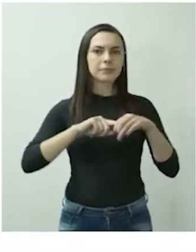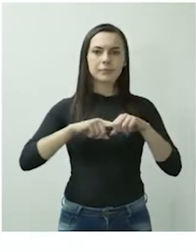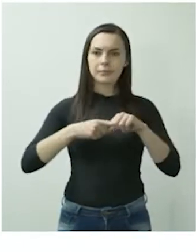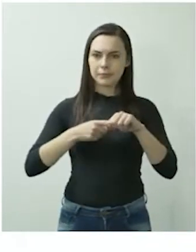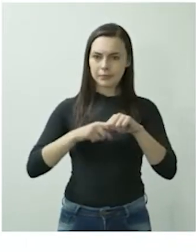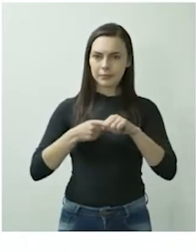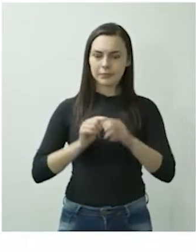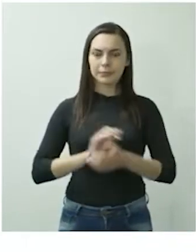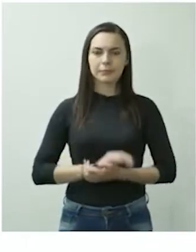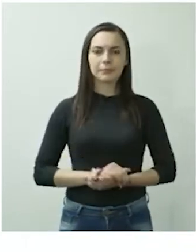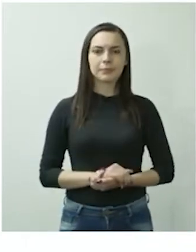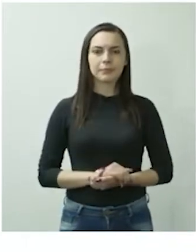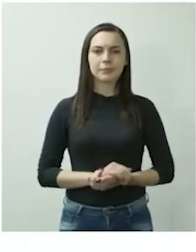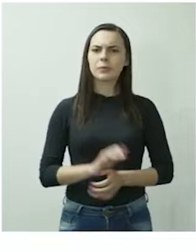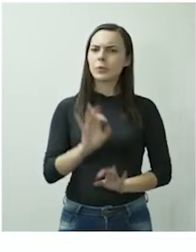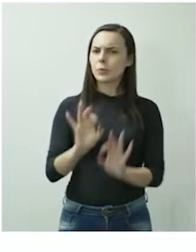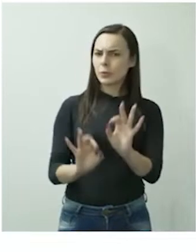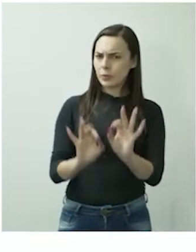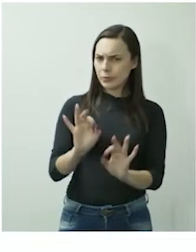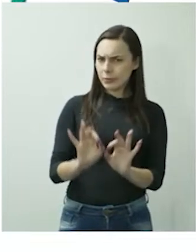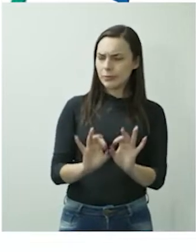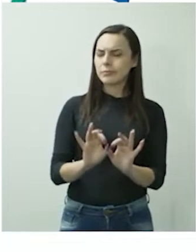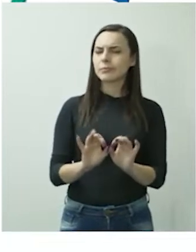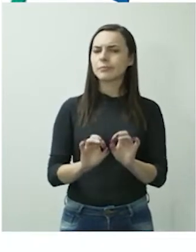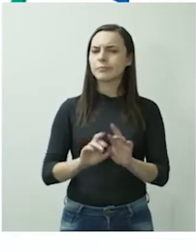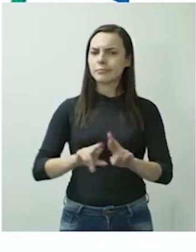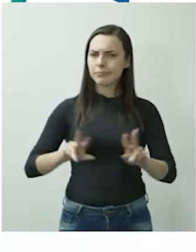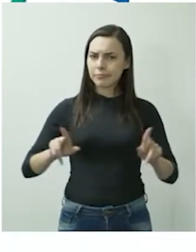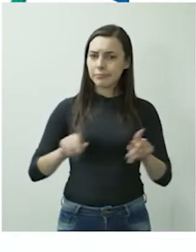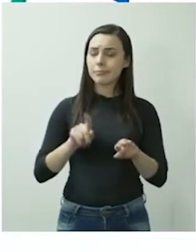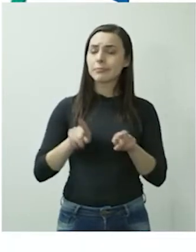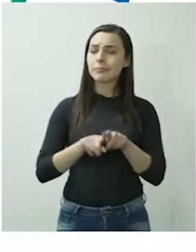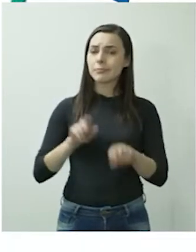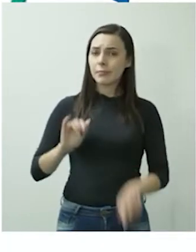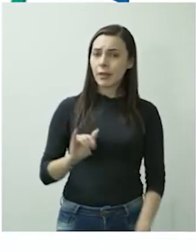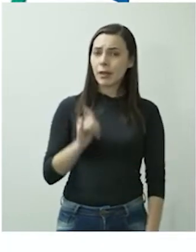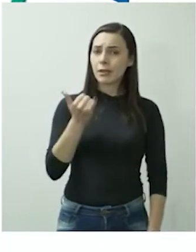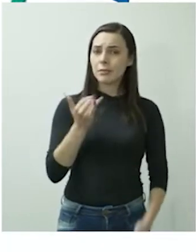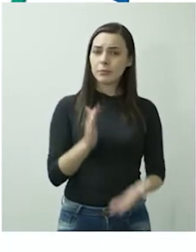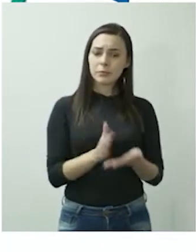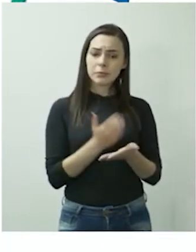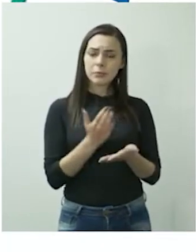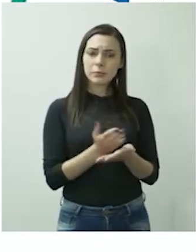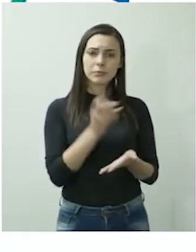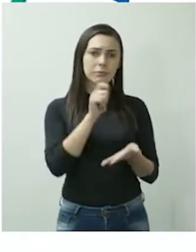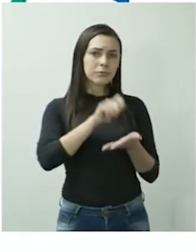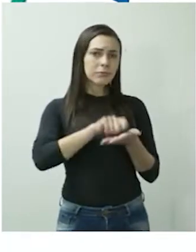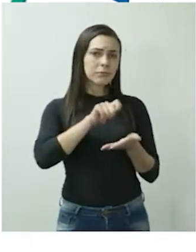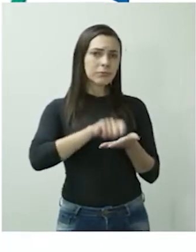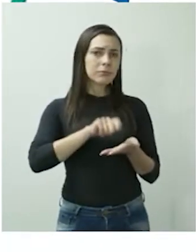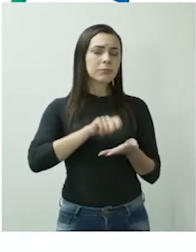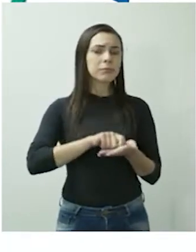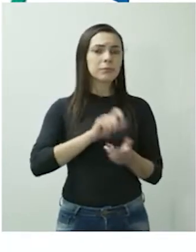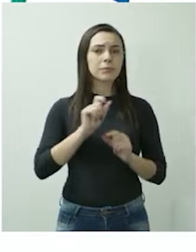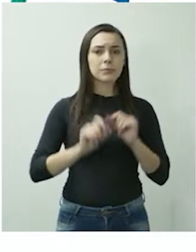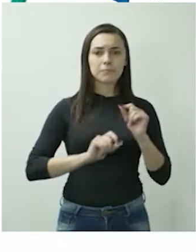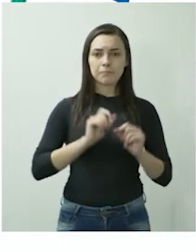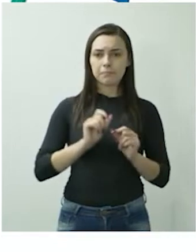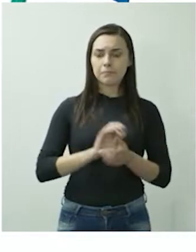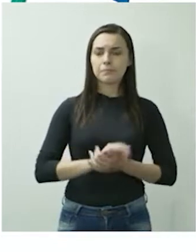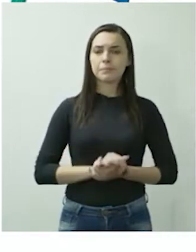apontador. Organizem tudo isso e aproveitem e escrevam no caderno ou na folha de